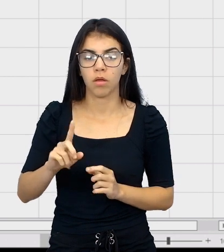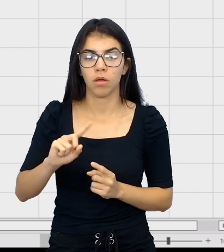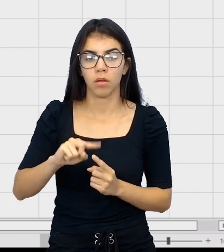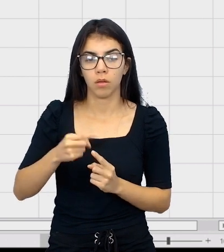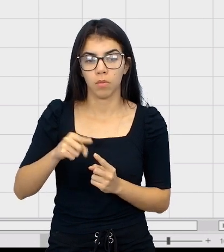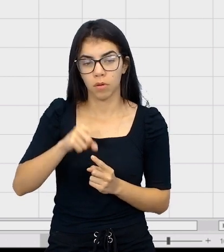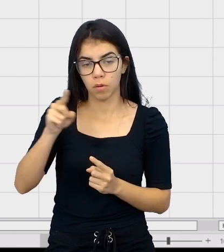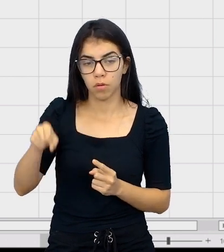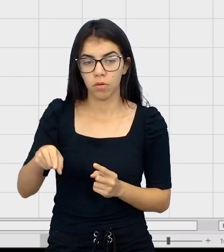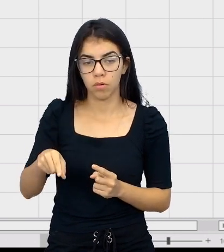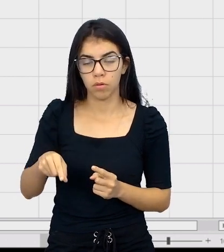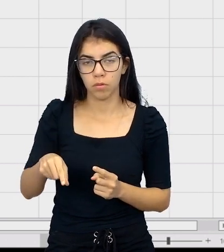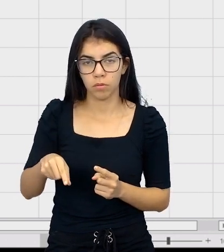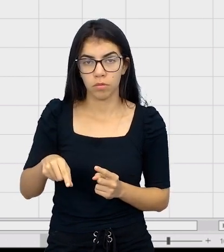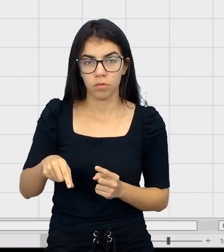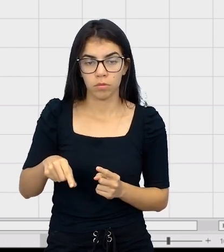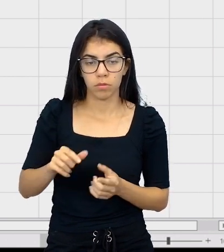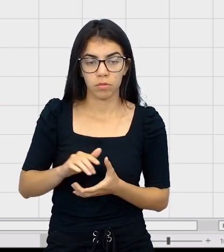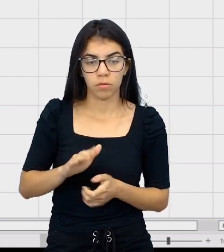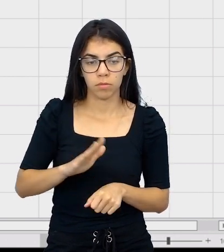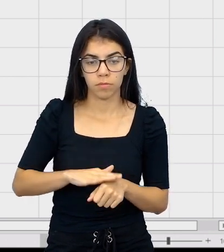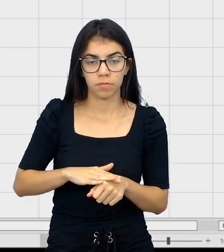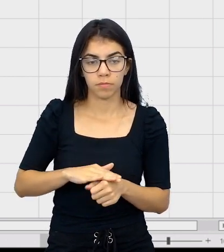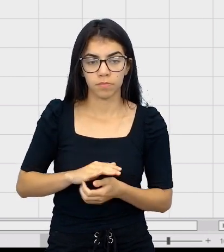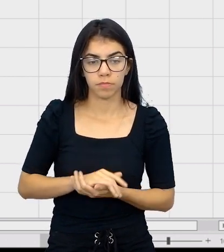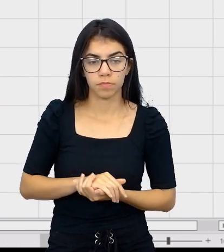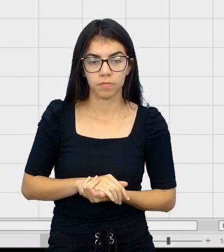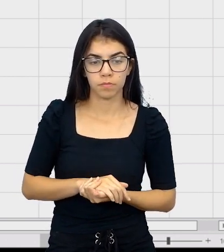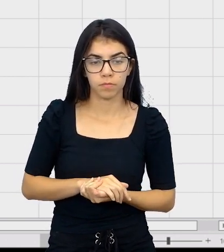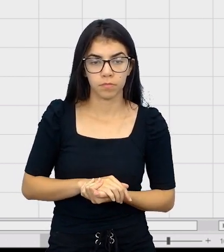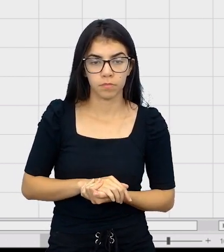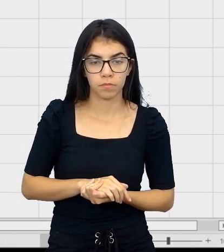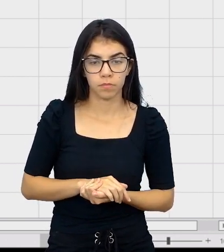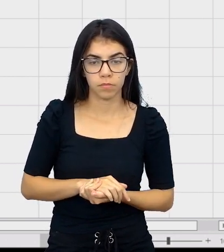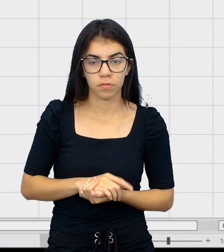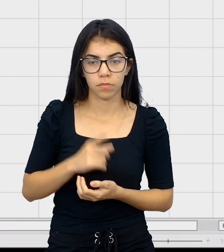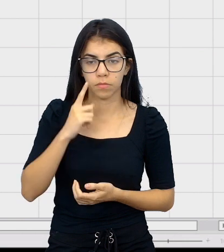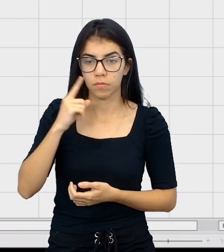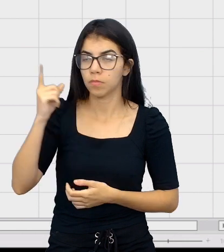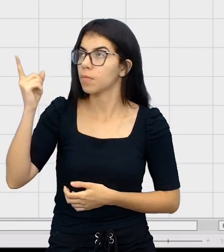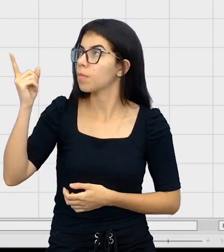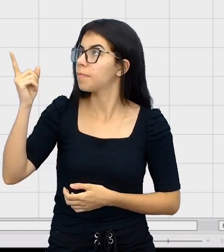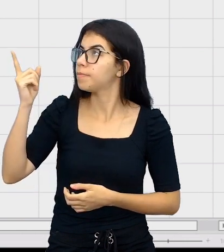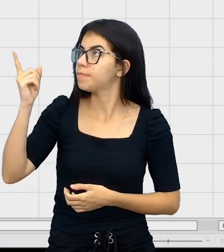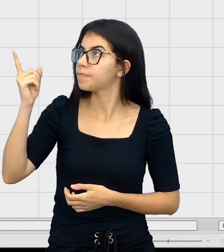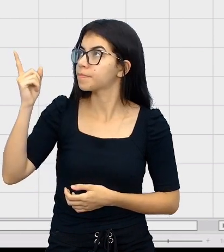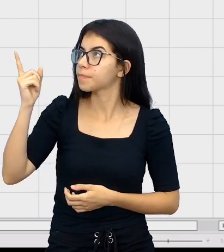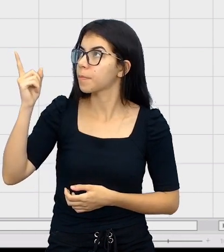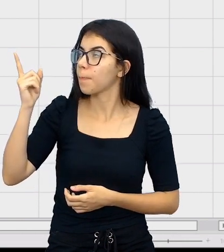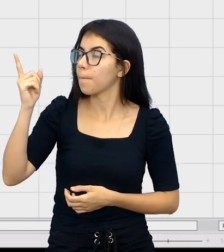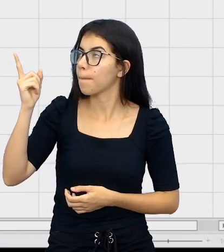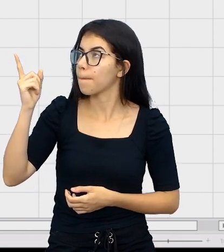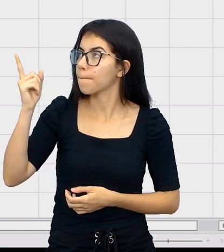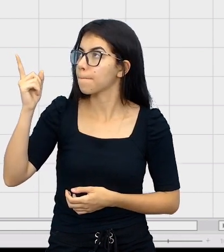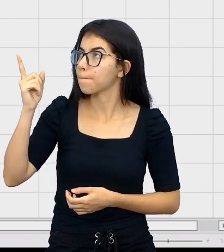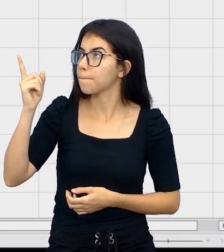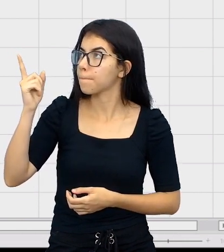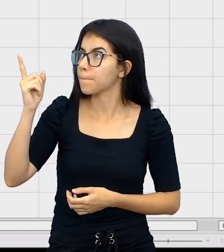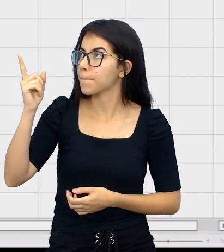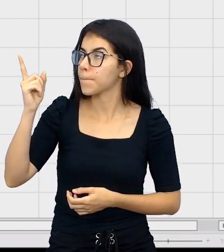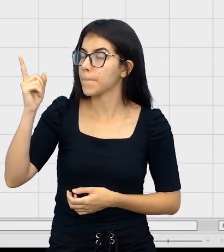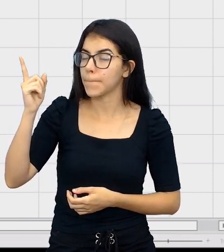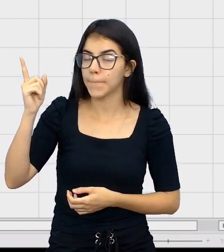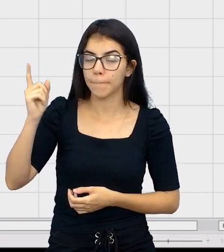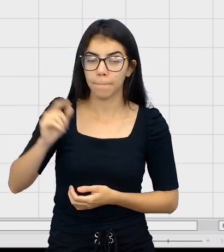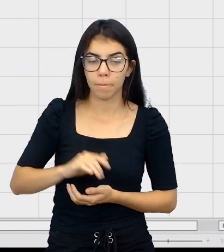novo na do lado, como eu posso puxar a fórmula, mas vou fazer de novo. Certo. Clico onde eu quero que seja autossoma. Vou lá na autossoma e ele selecionou pra mim, ó, é do